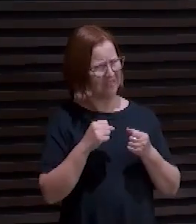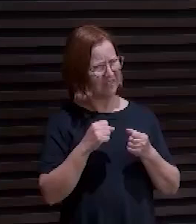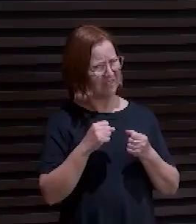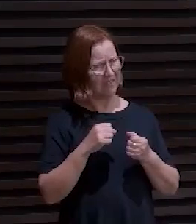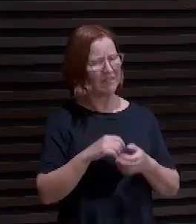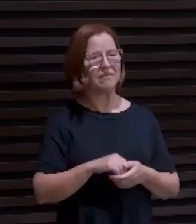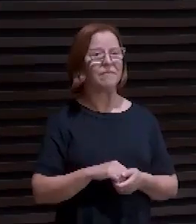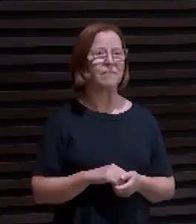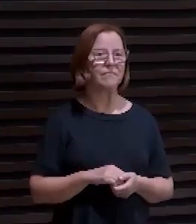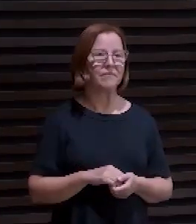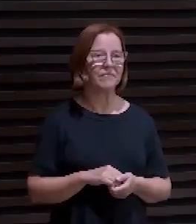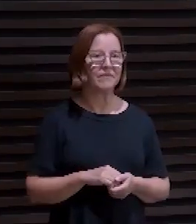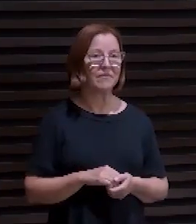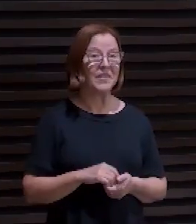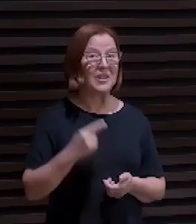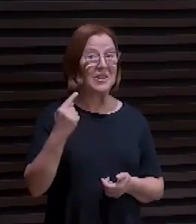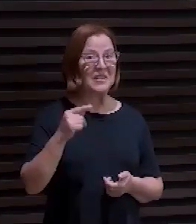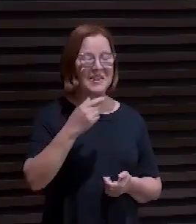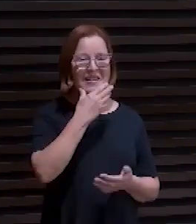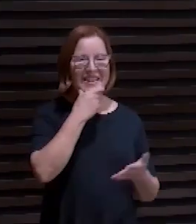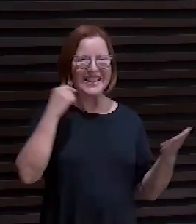O seu Salvador